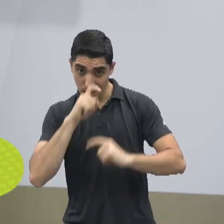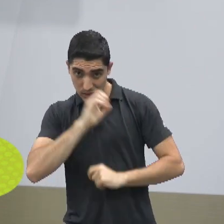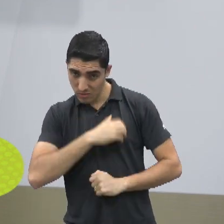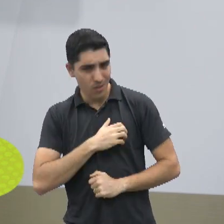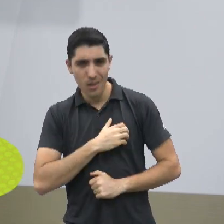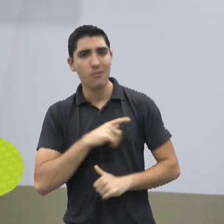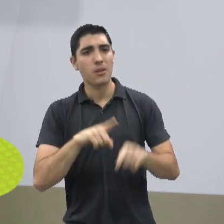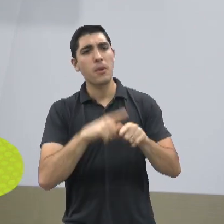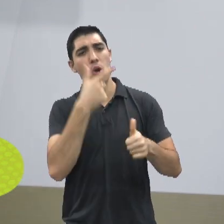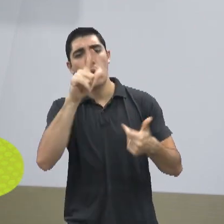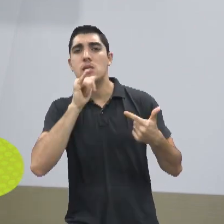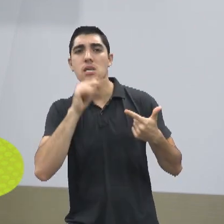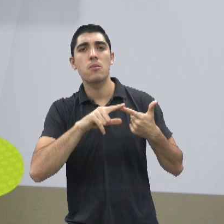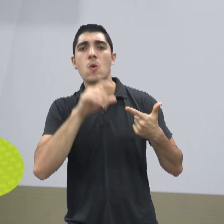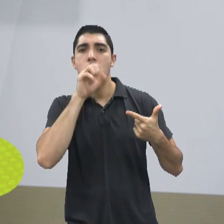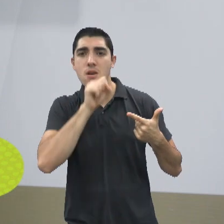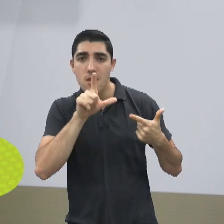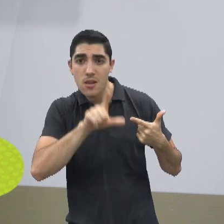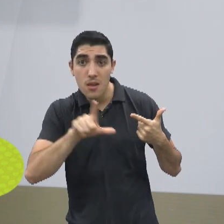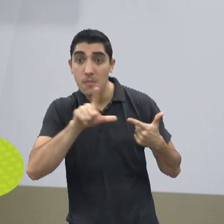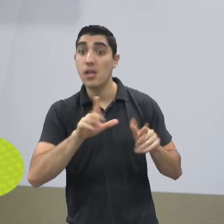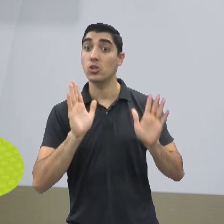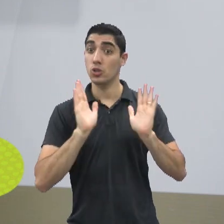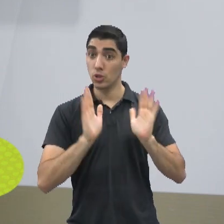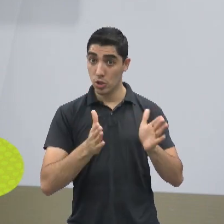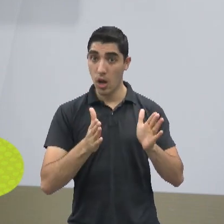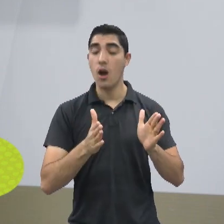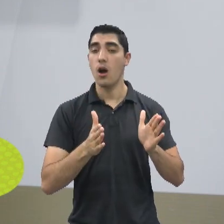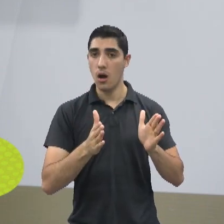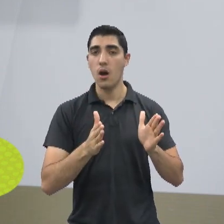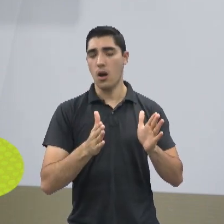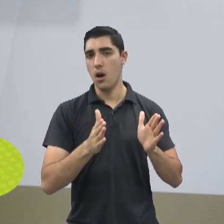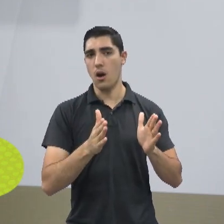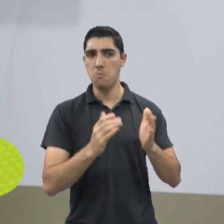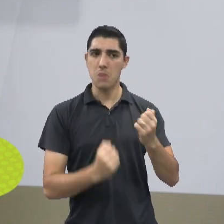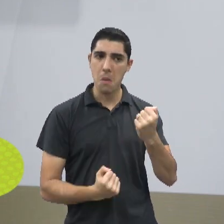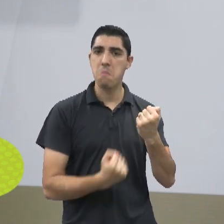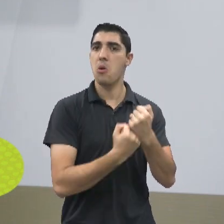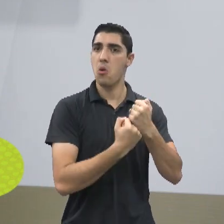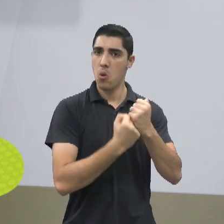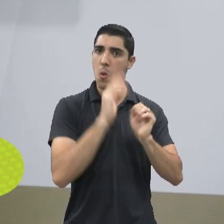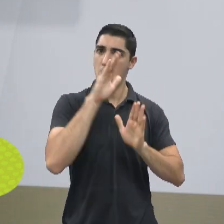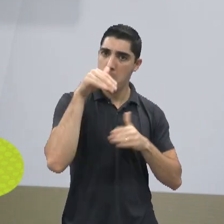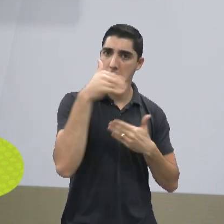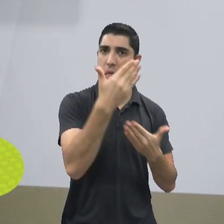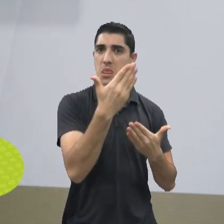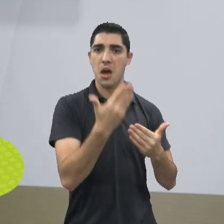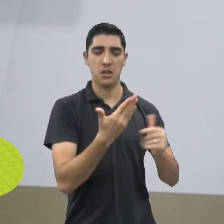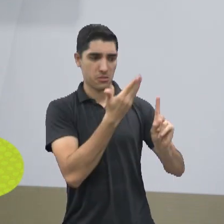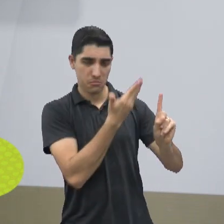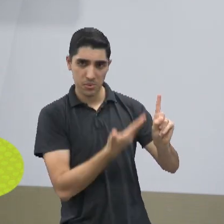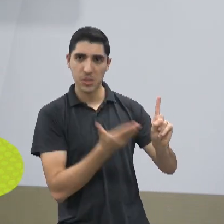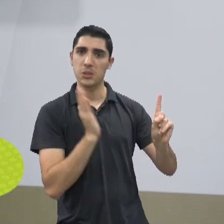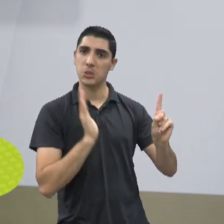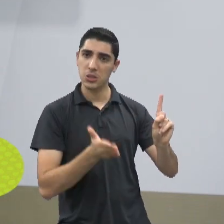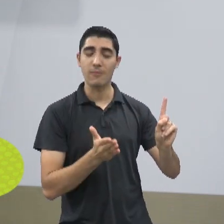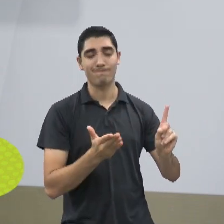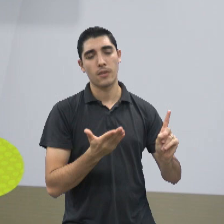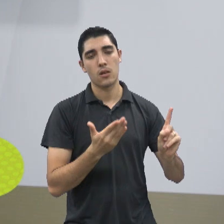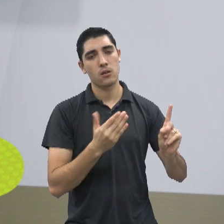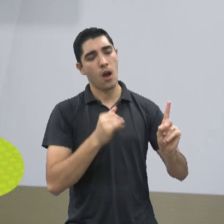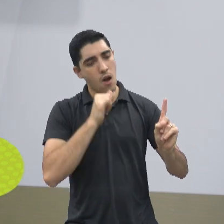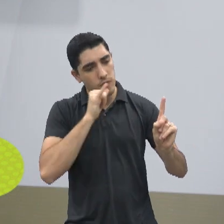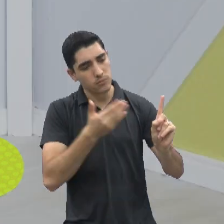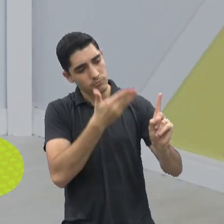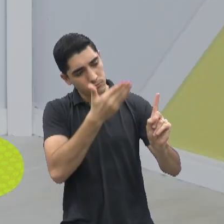da Inter de Limeira, que fez um grande apoio, grande comoção para o Tião Marino, então a gente deseja boa recuperação aí para o ídolo